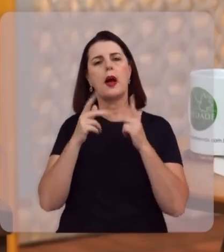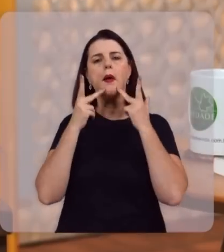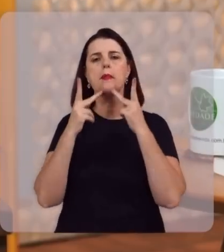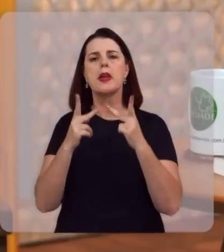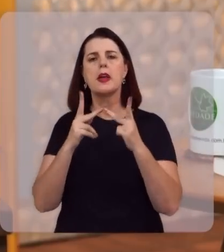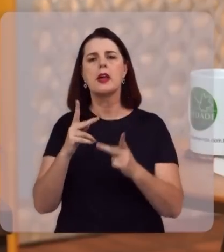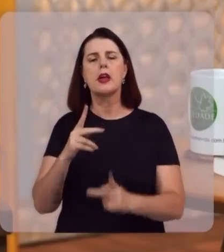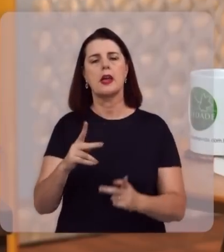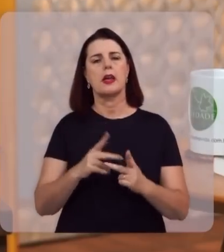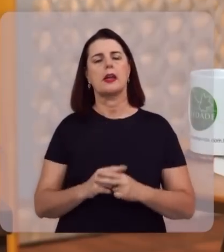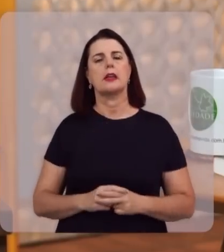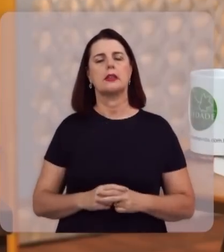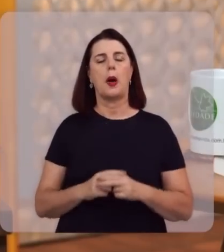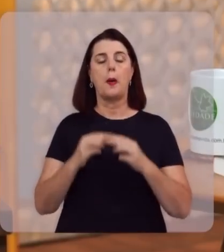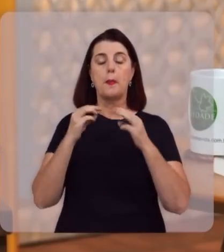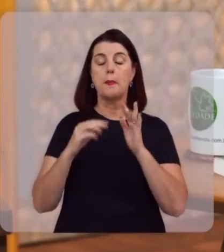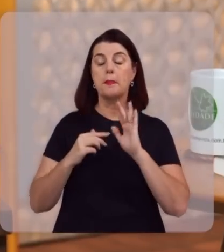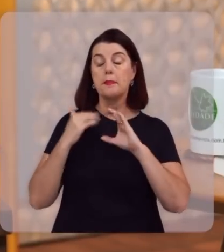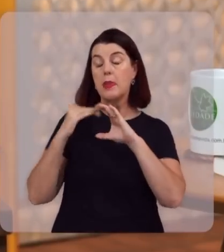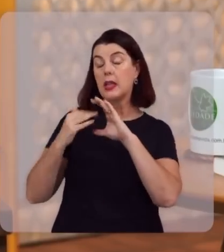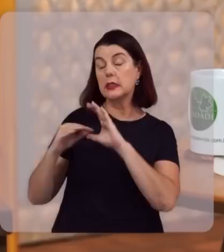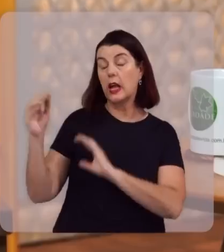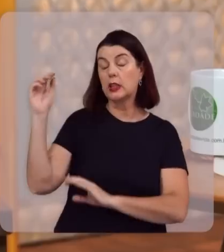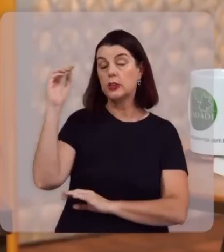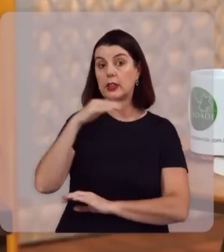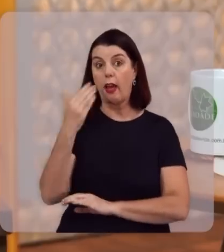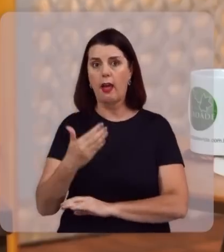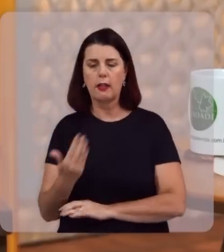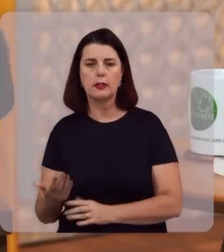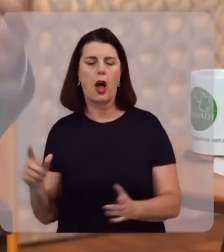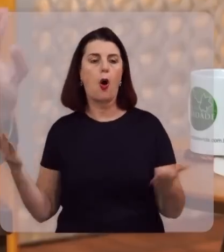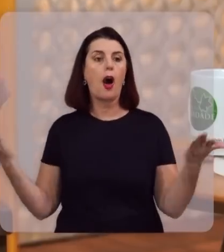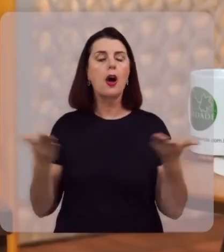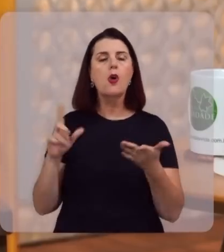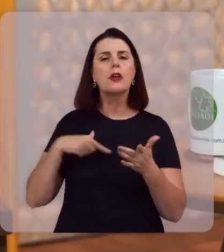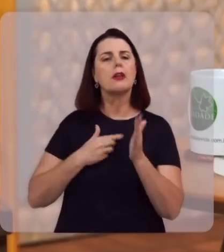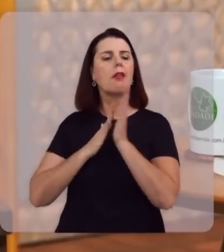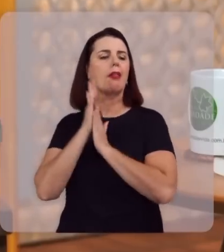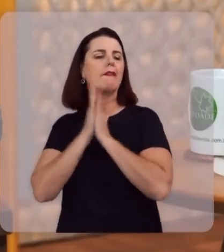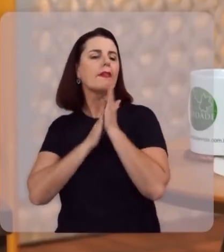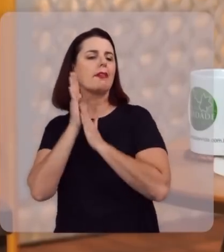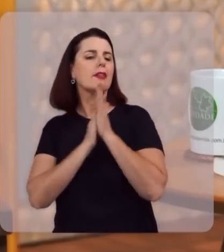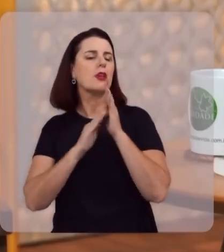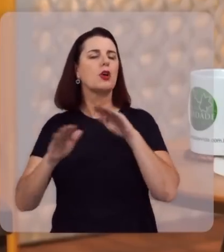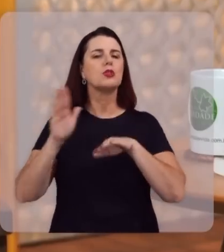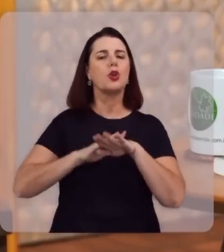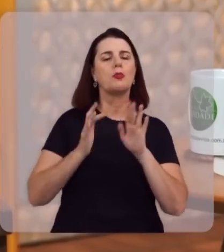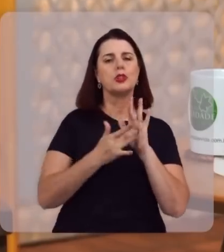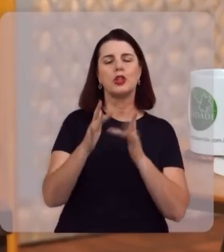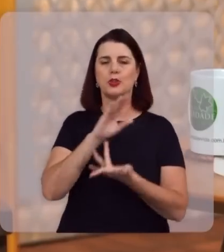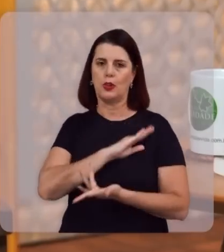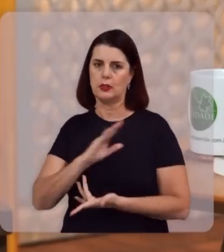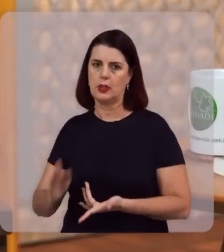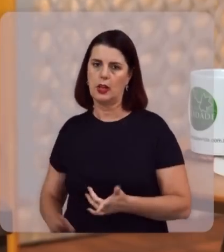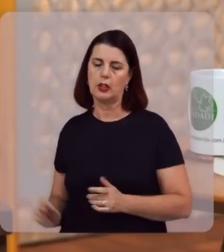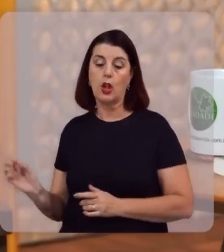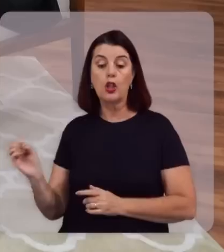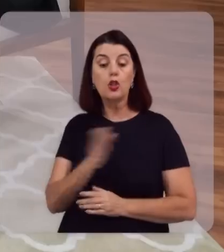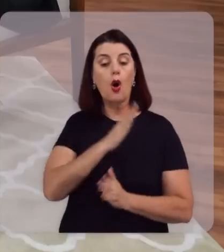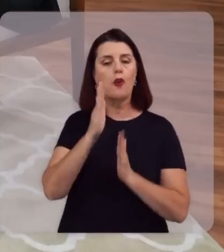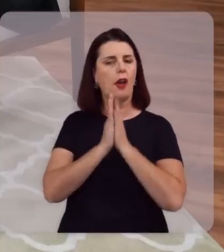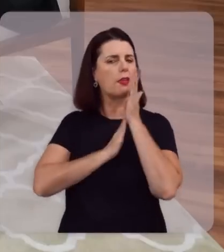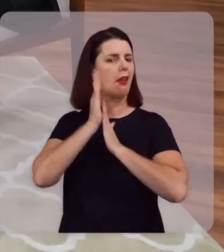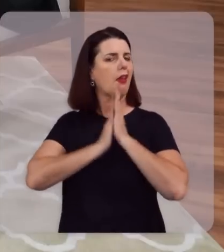é a mensagem do Natal. Mas agora nós continuamos em uma expectativa em relação a Cristo. Qual é a nossa